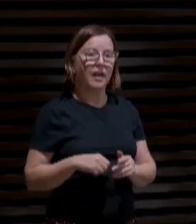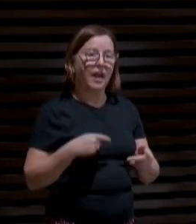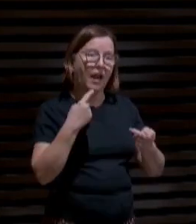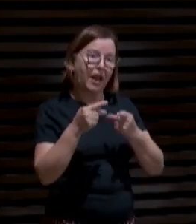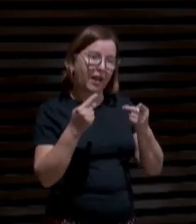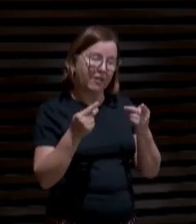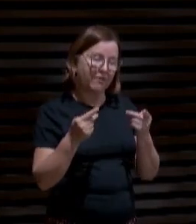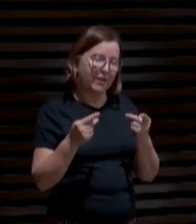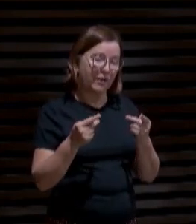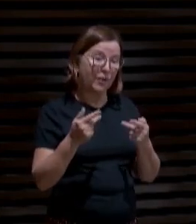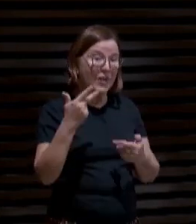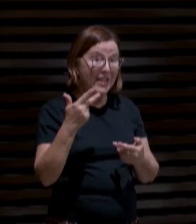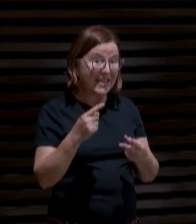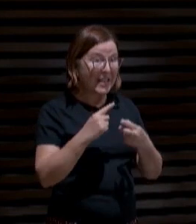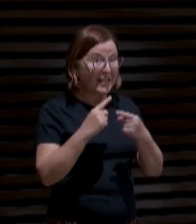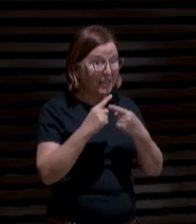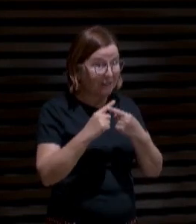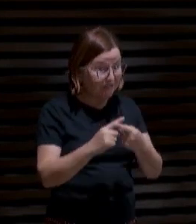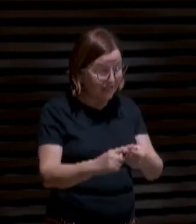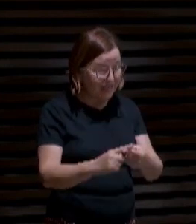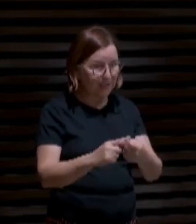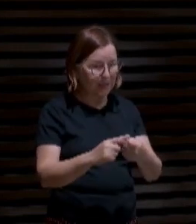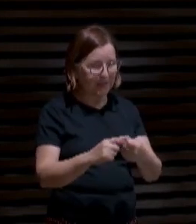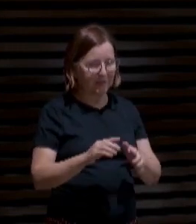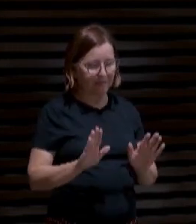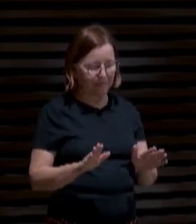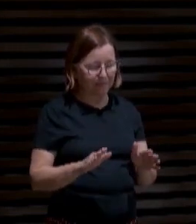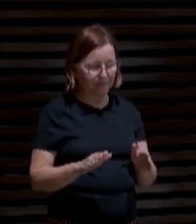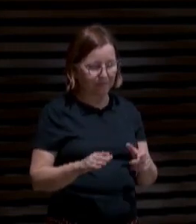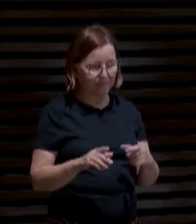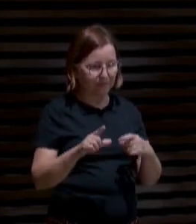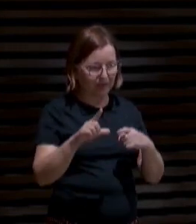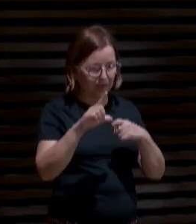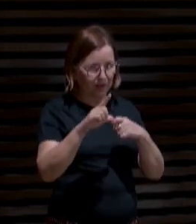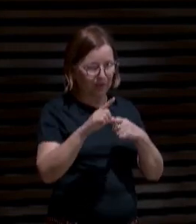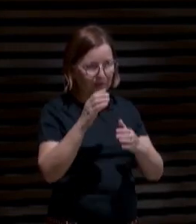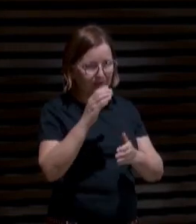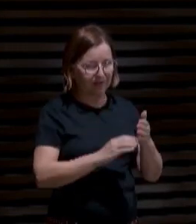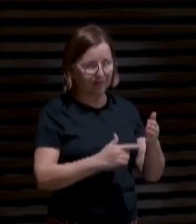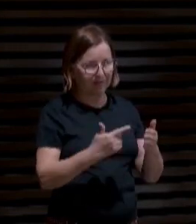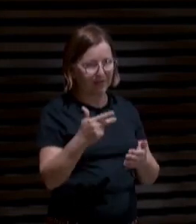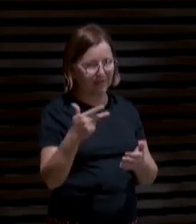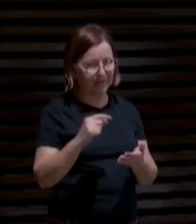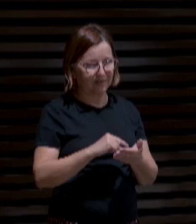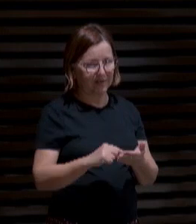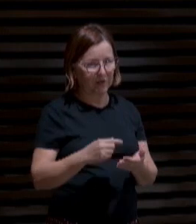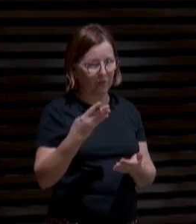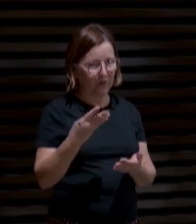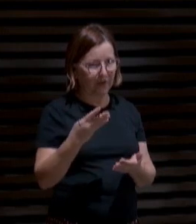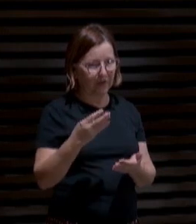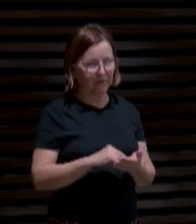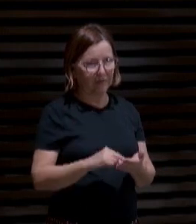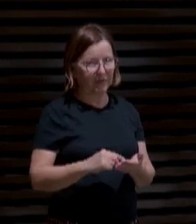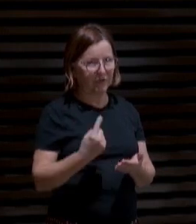aqui, olha, vamos dar uma olhada em Lucas, capítulo 23, verso 4, verso